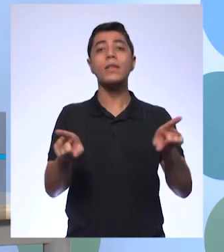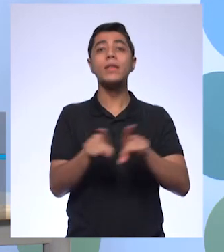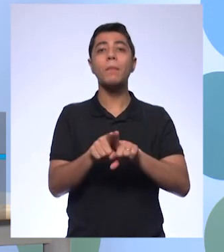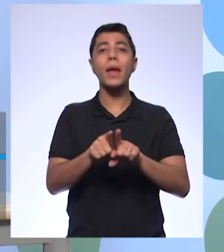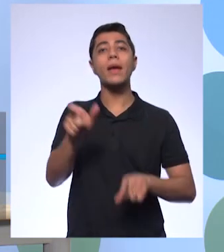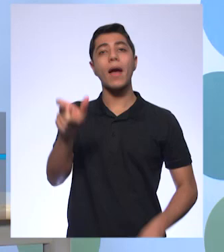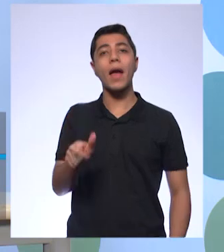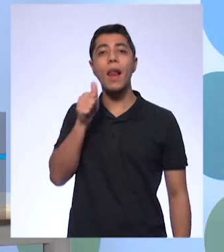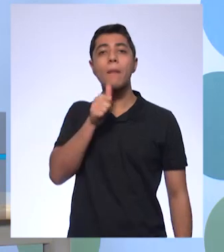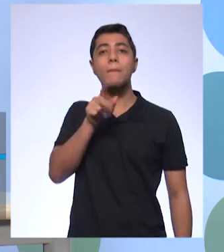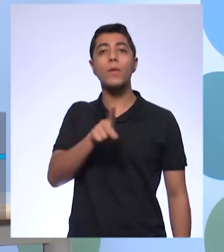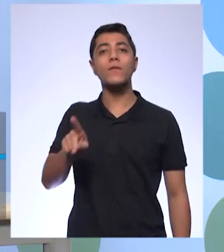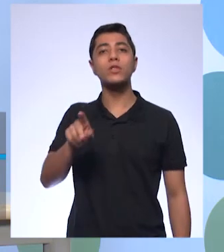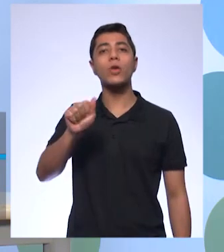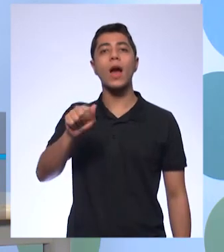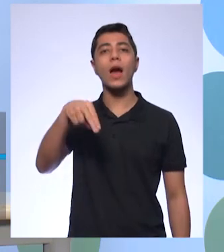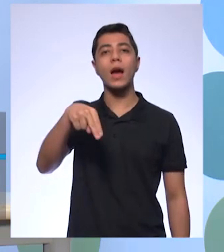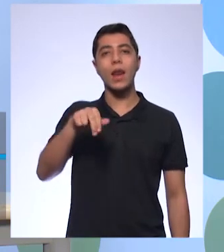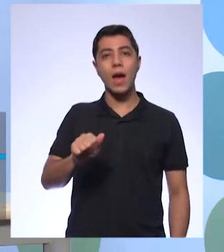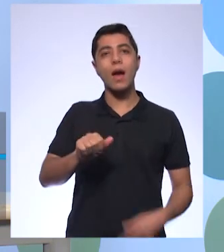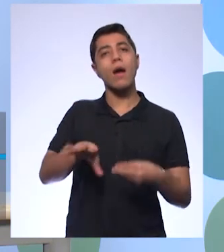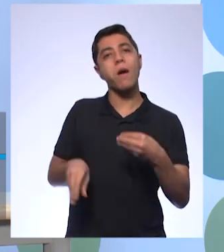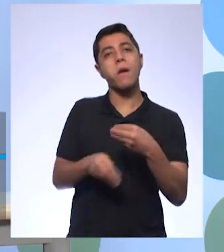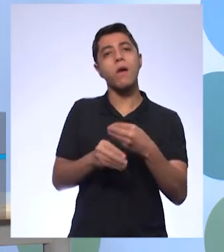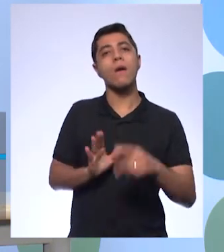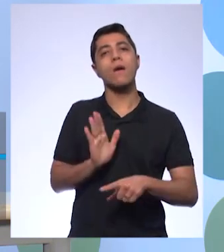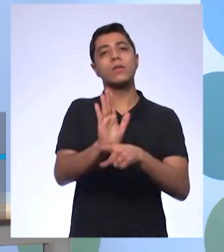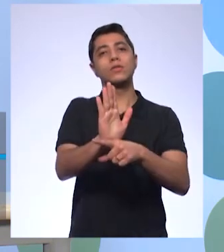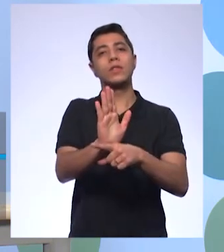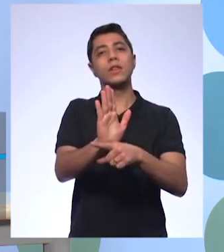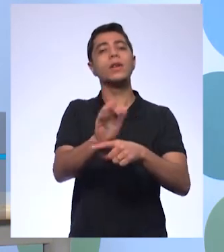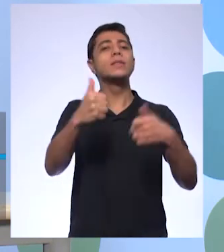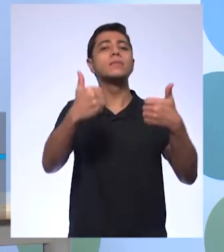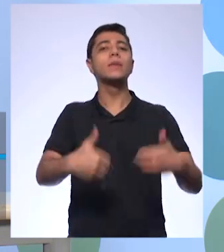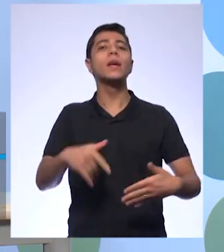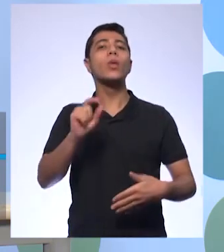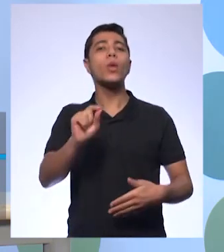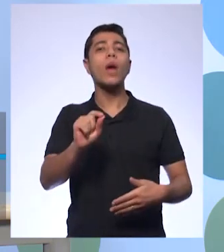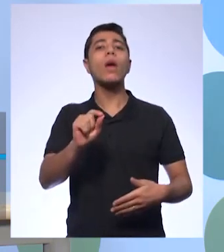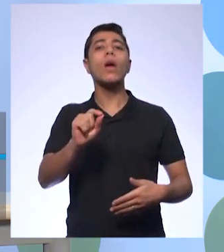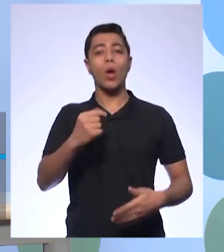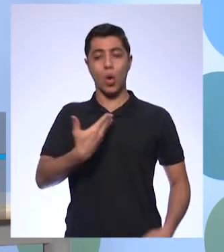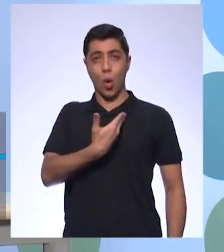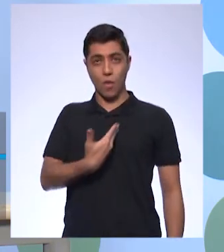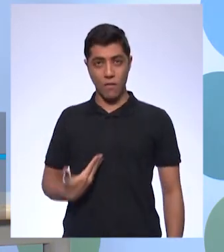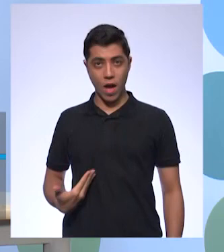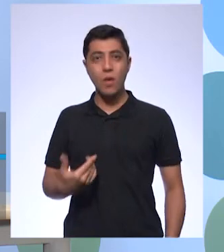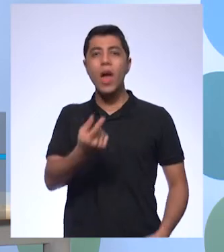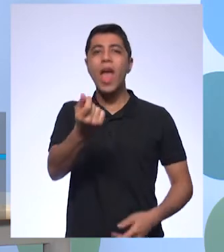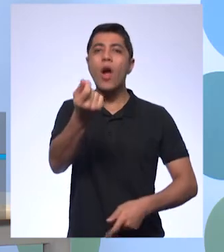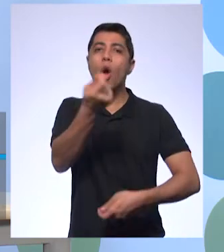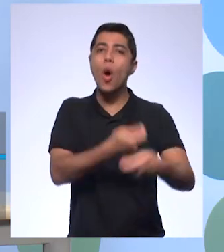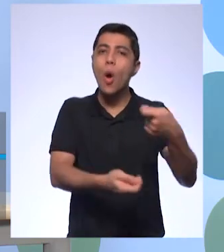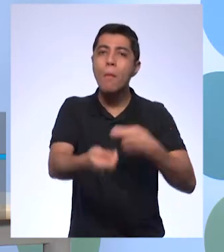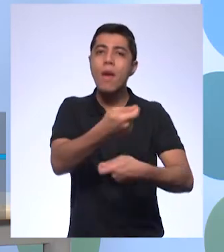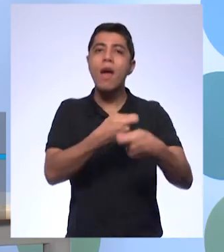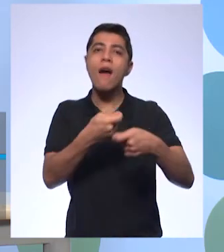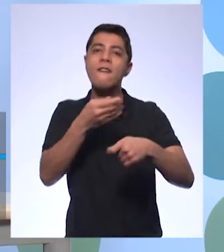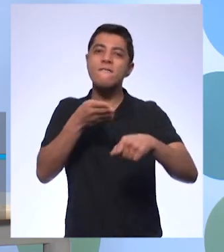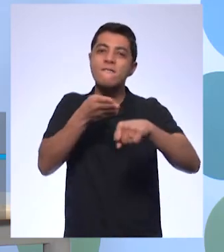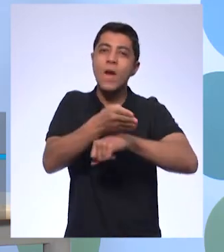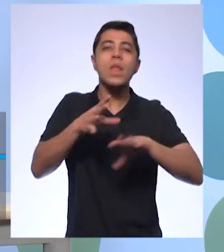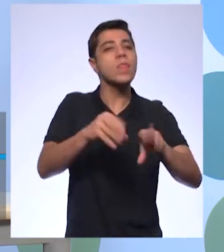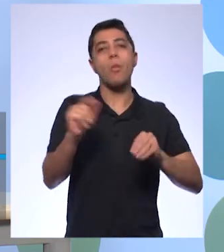Ana vai nos dar uma contribuição dizendo que é a não intervenção do Estado na economia. Então, professora Luíse,